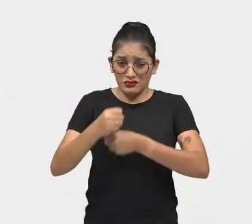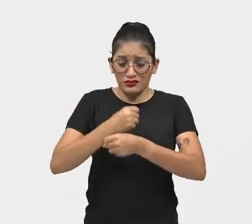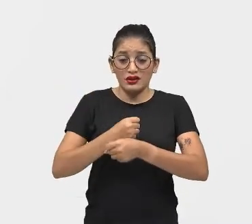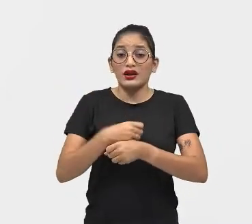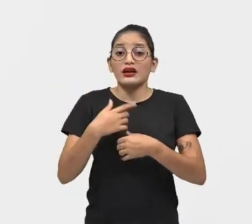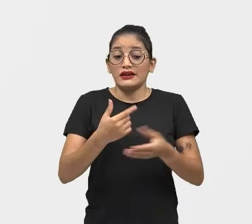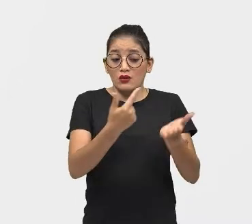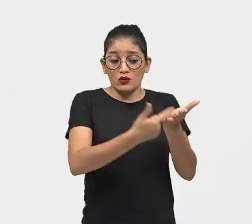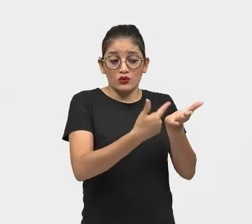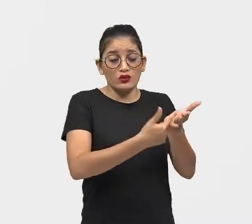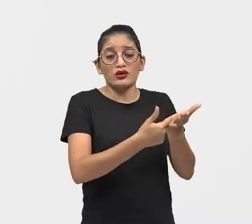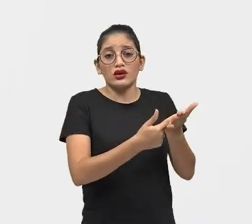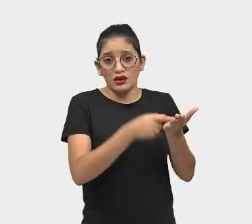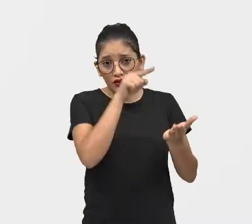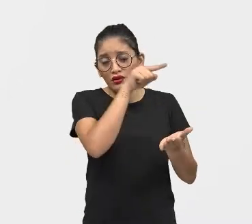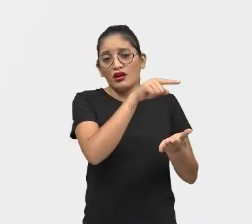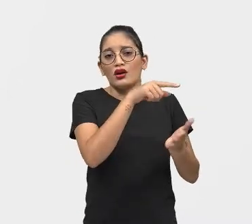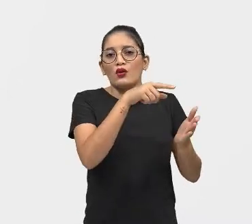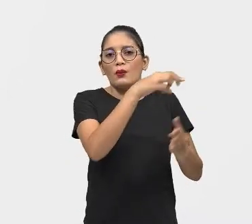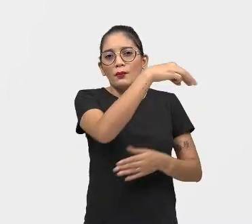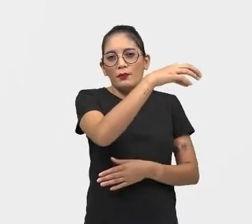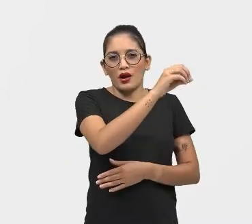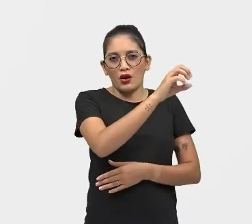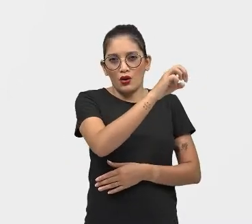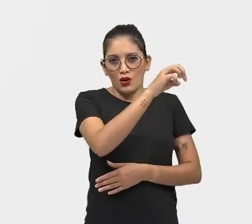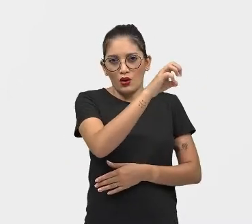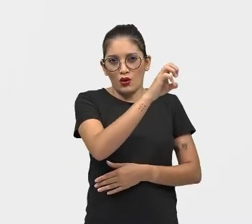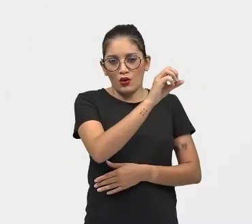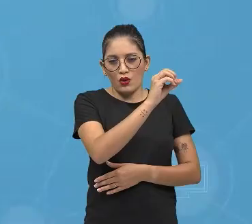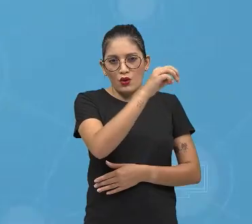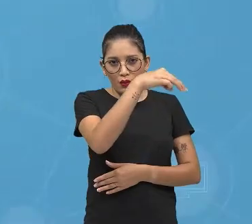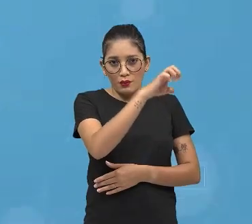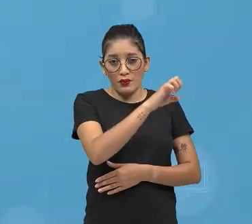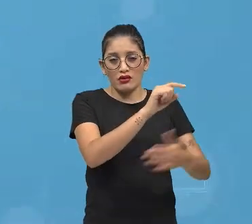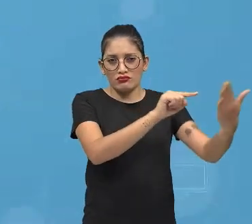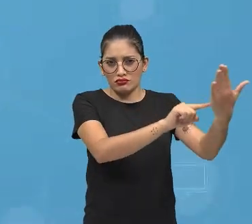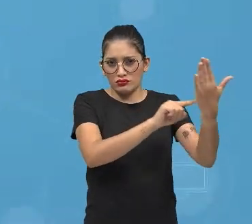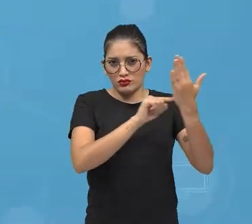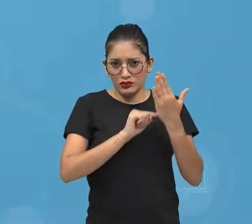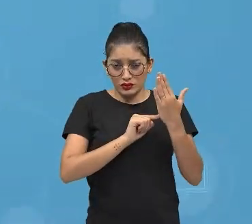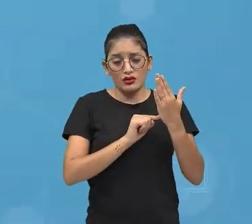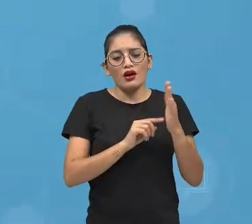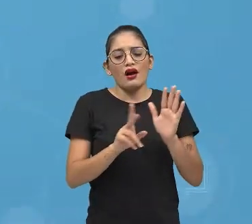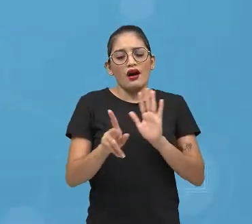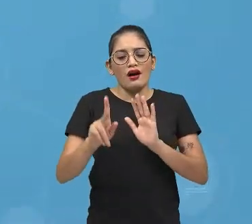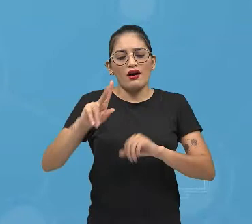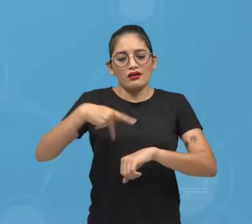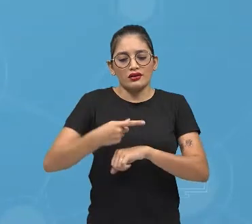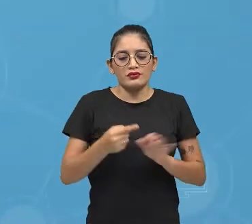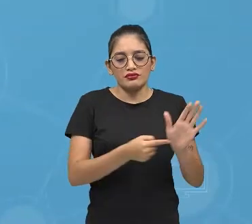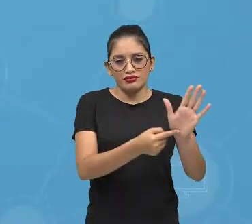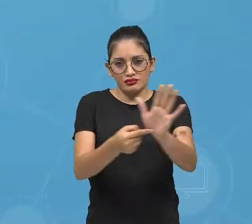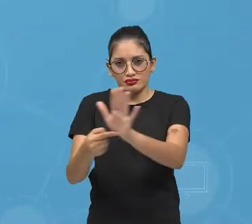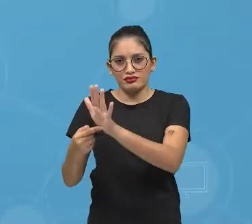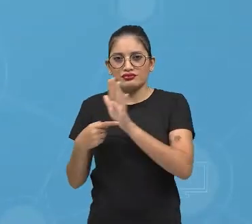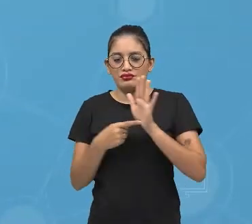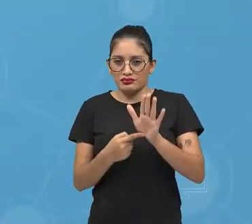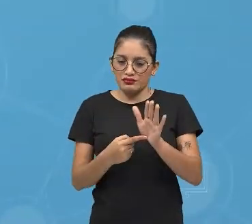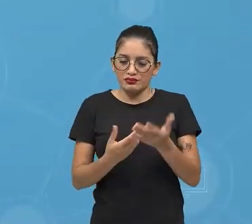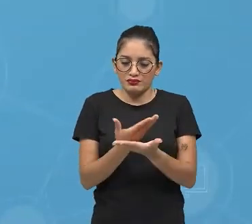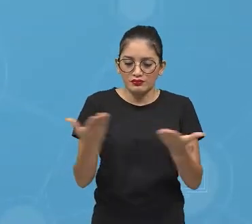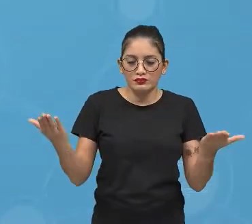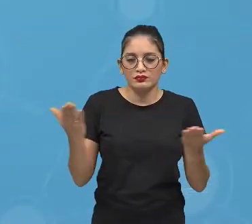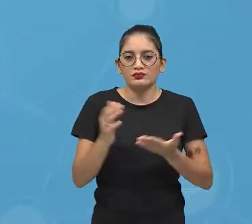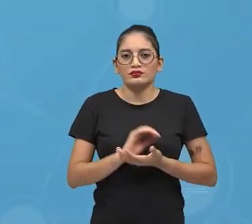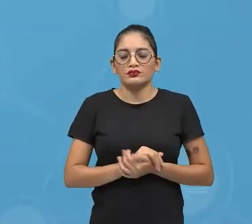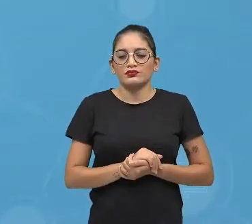uma revelação que Maomé recebeu e passou para todos seus adeptos, certo?